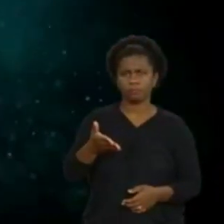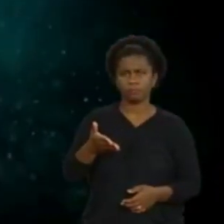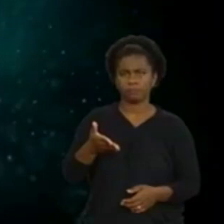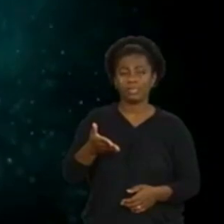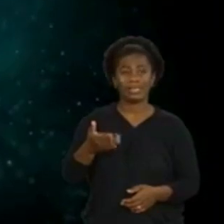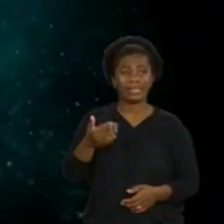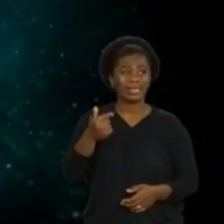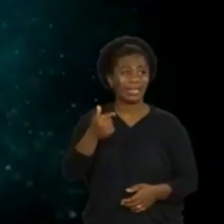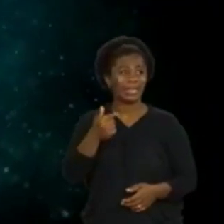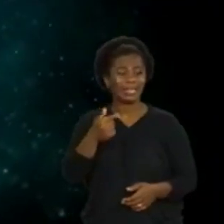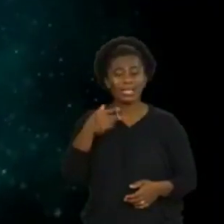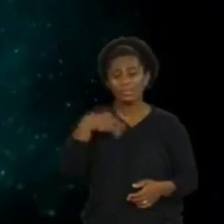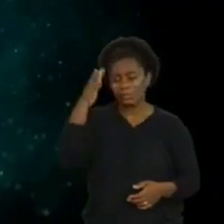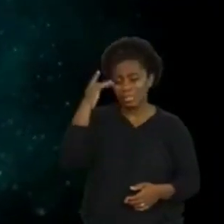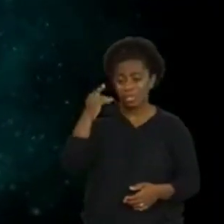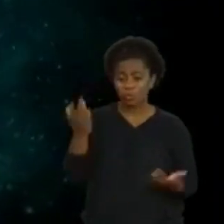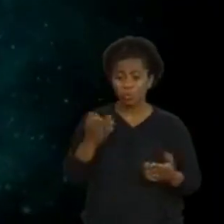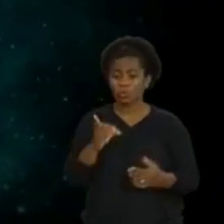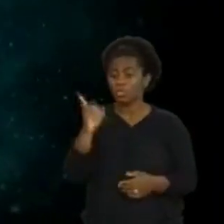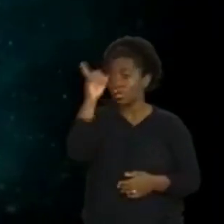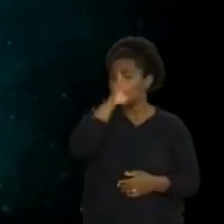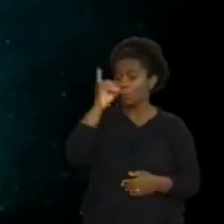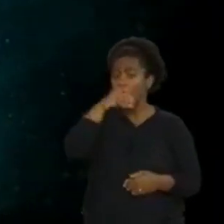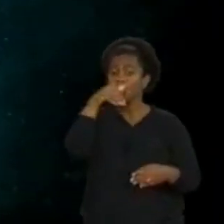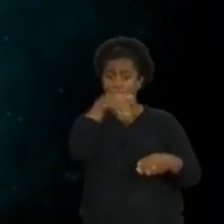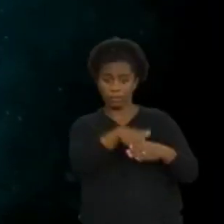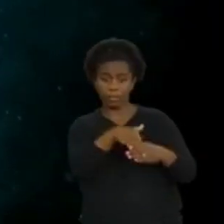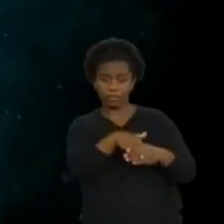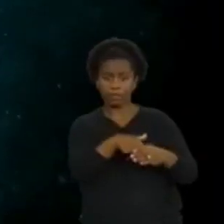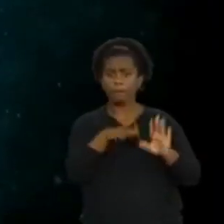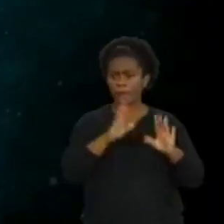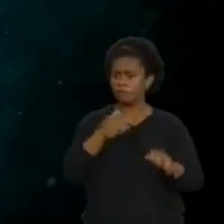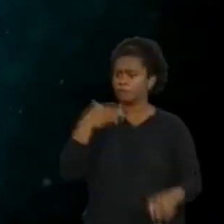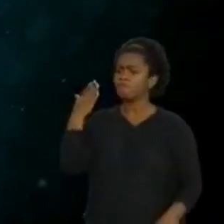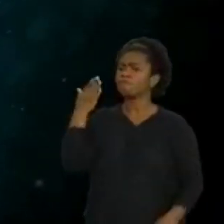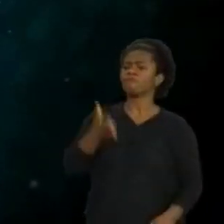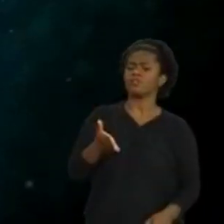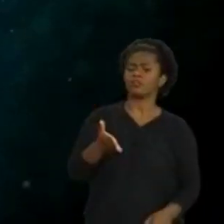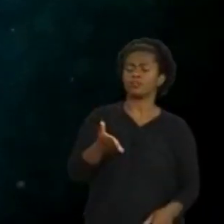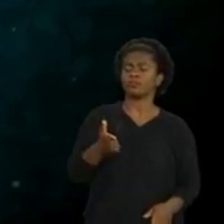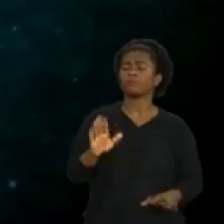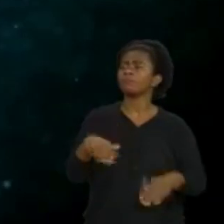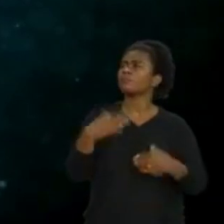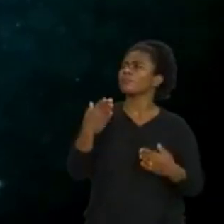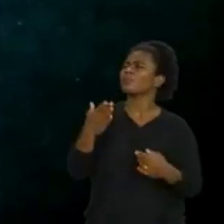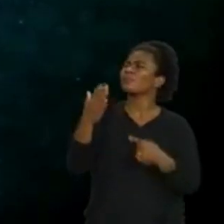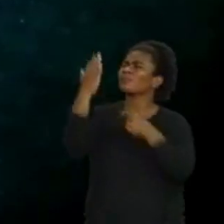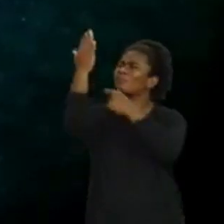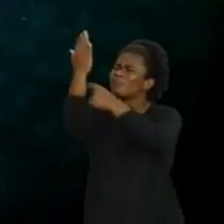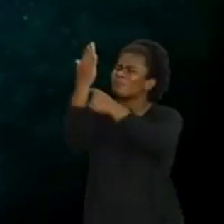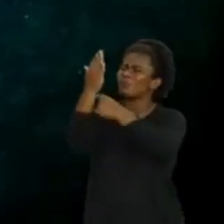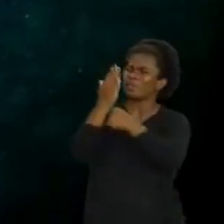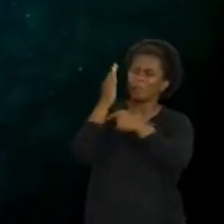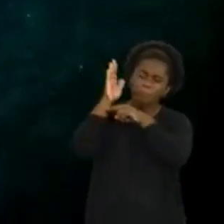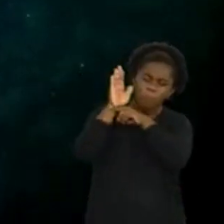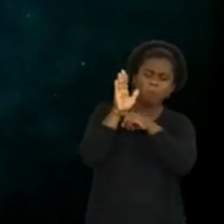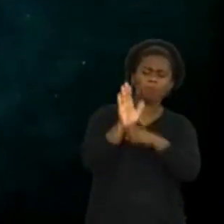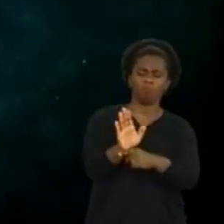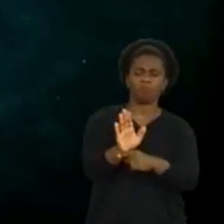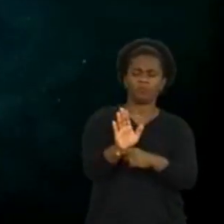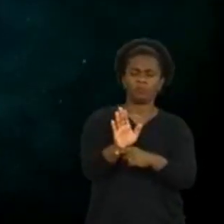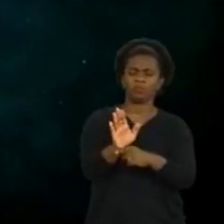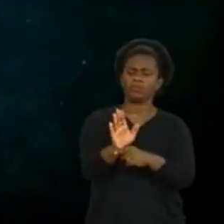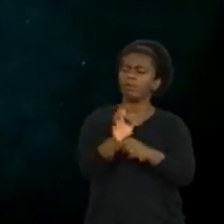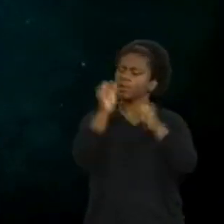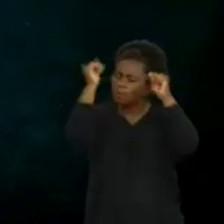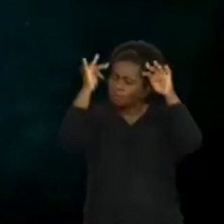domingo de eleição, eu vim. Me ajude, me abençoe e honre a minha